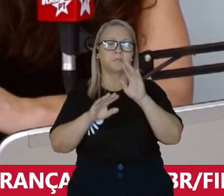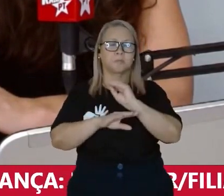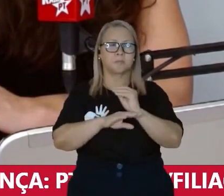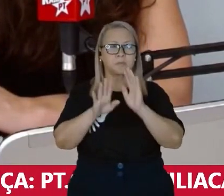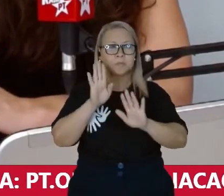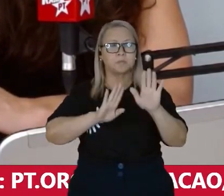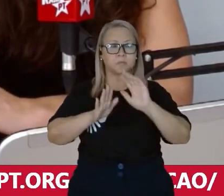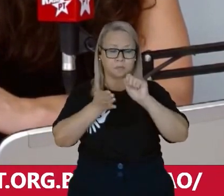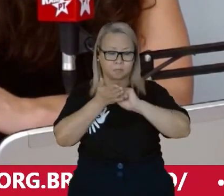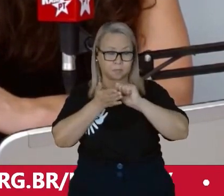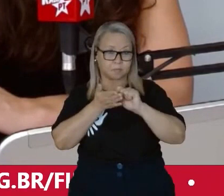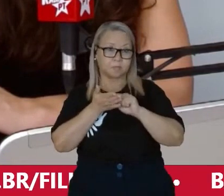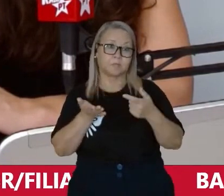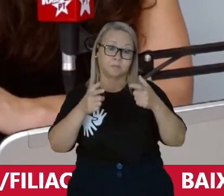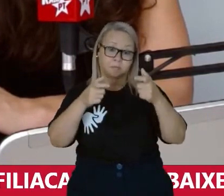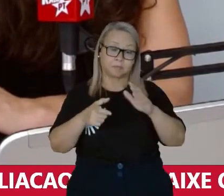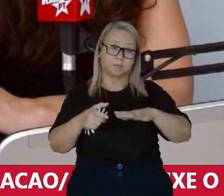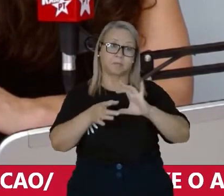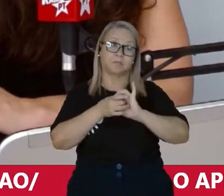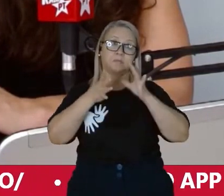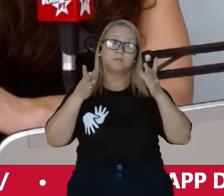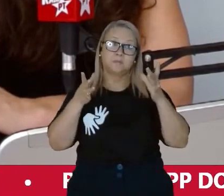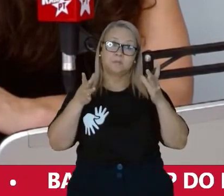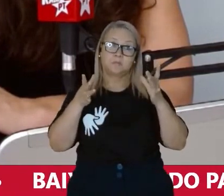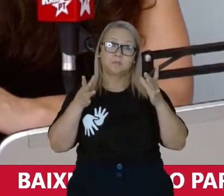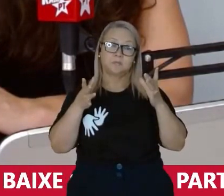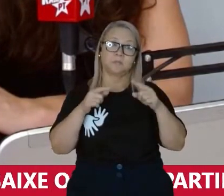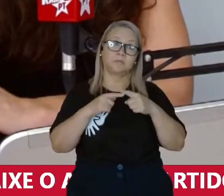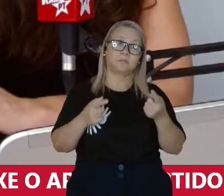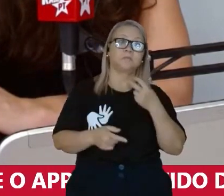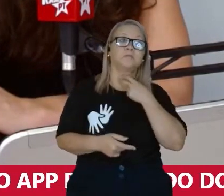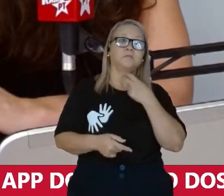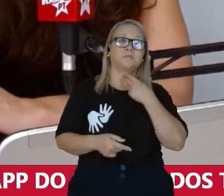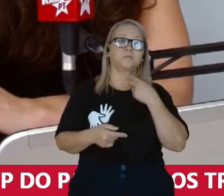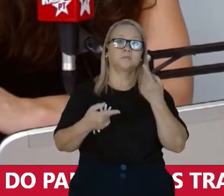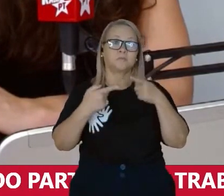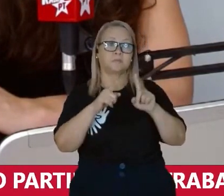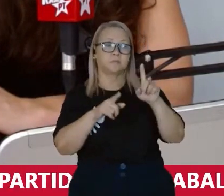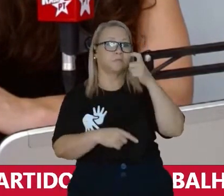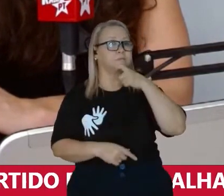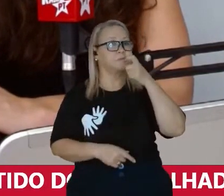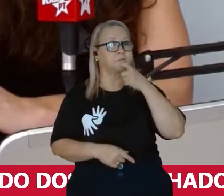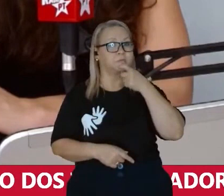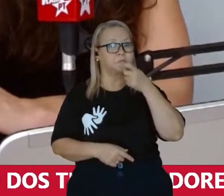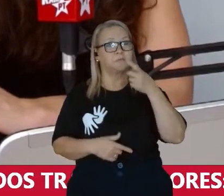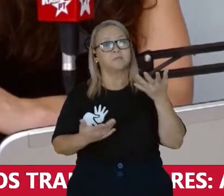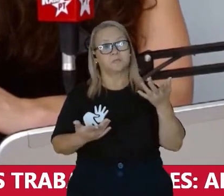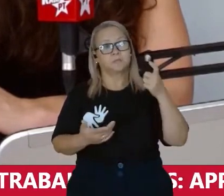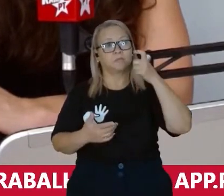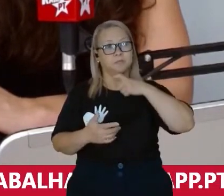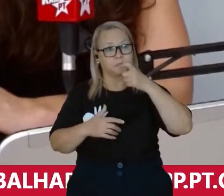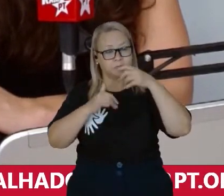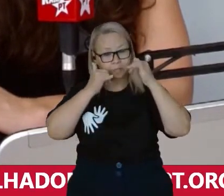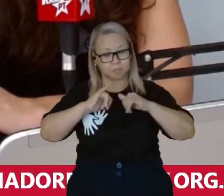eu sei que, apesar de ser um ambiente de liberdade de expressão, eu sei que eu não posso cometer nenhum tipo de calúnia ou difamação. Então, me atenho